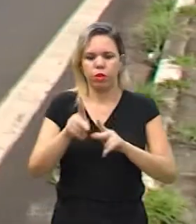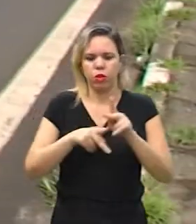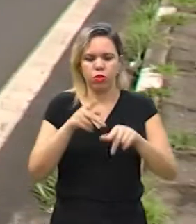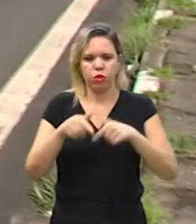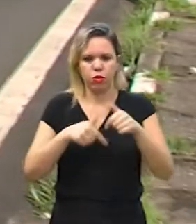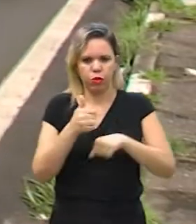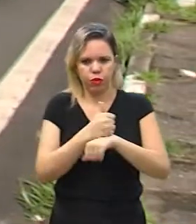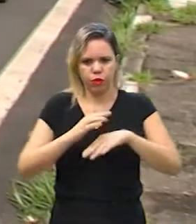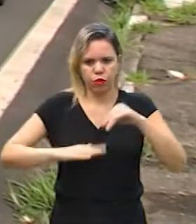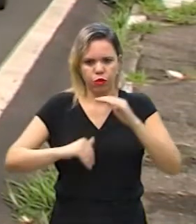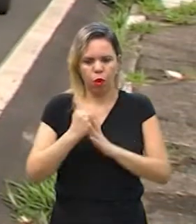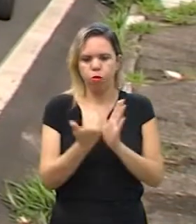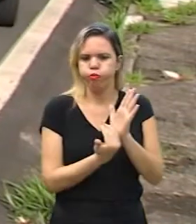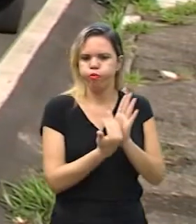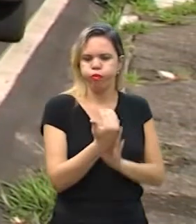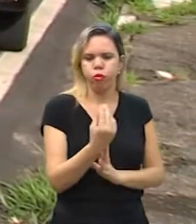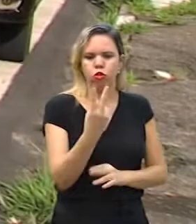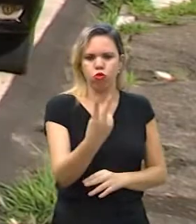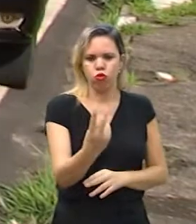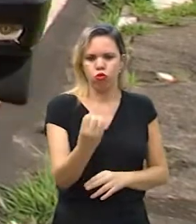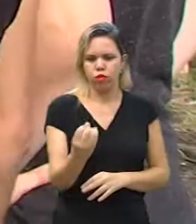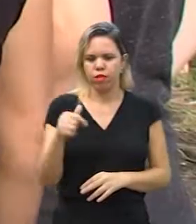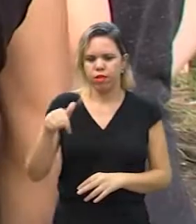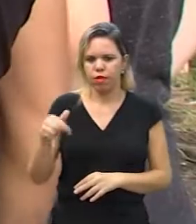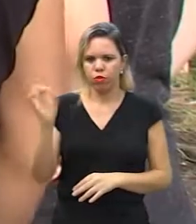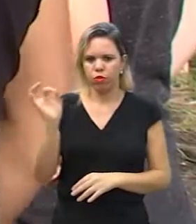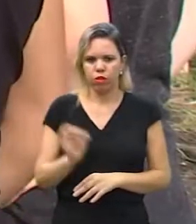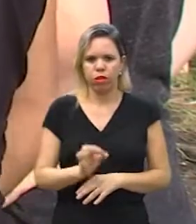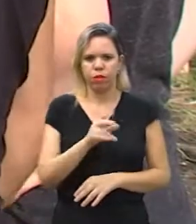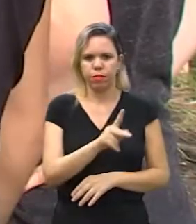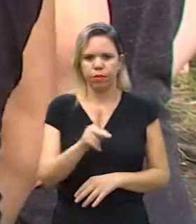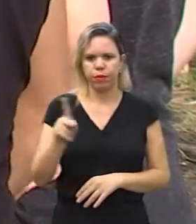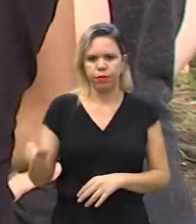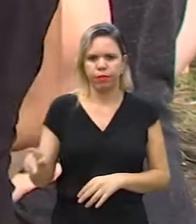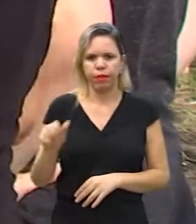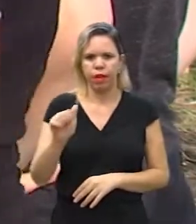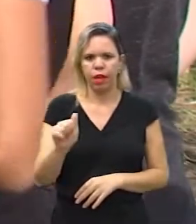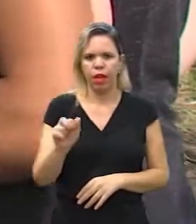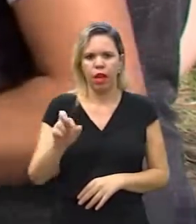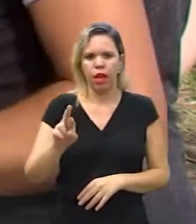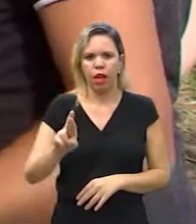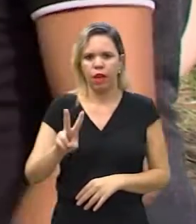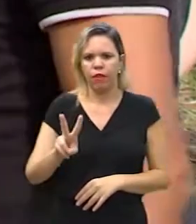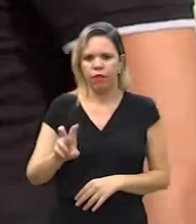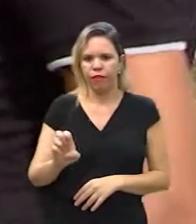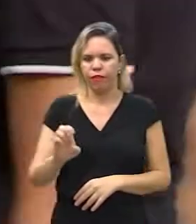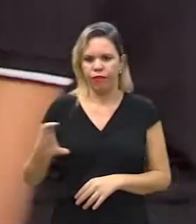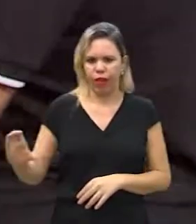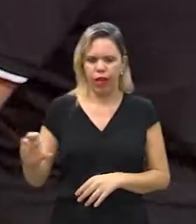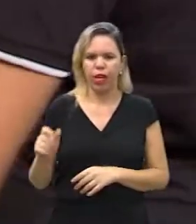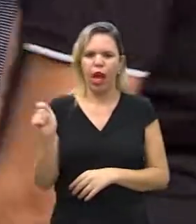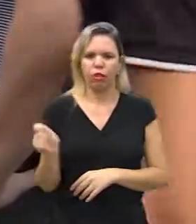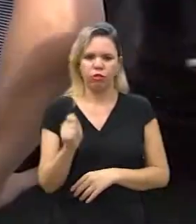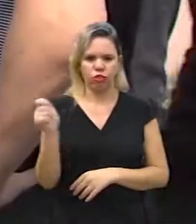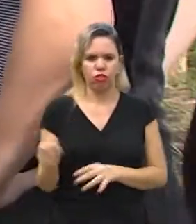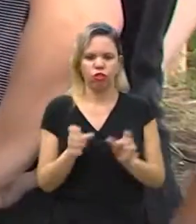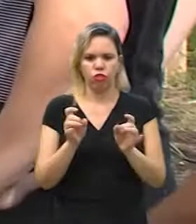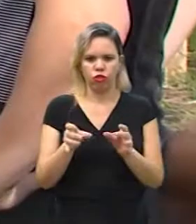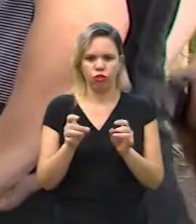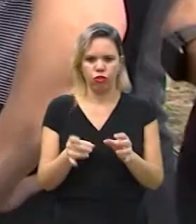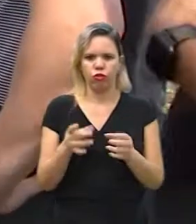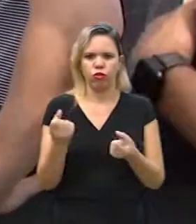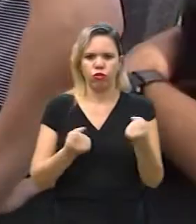a alta é de duzentos e sete porcento para o presidente da arvet a Associação dos revendedores de veículos